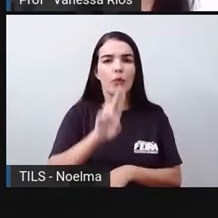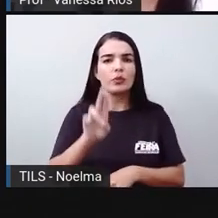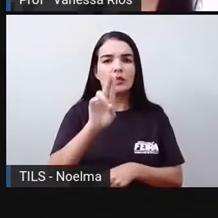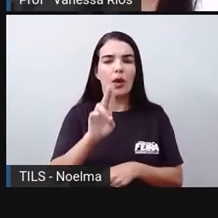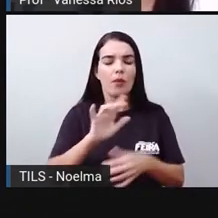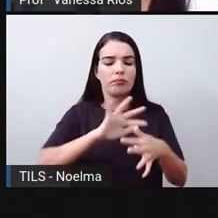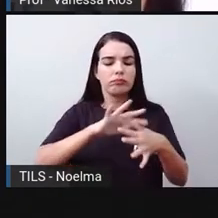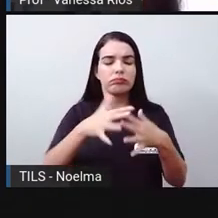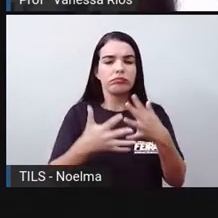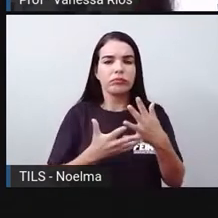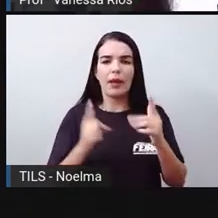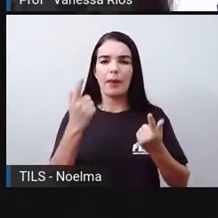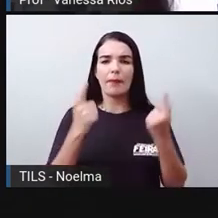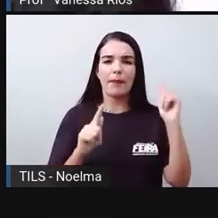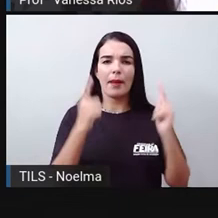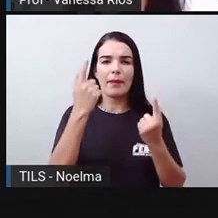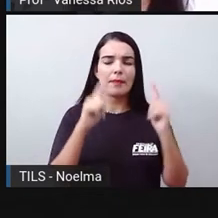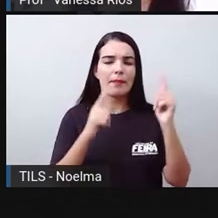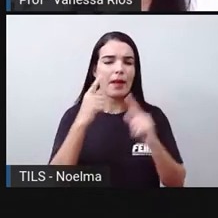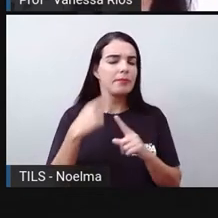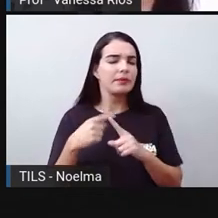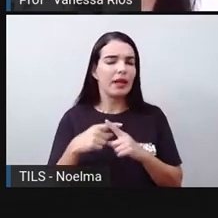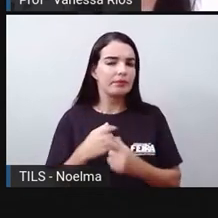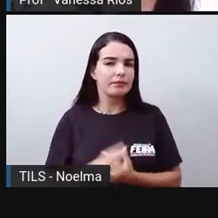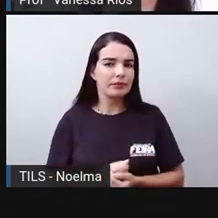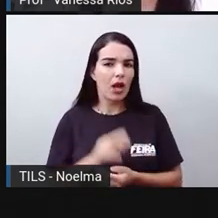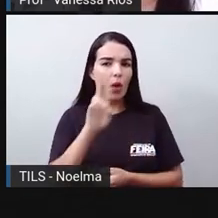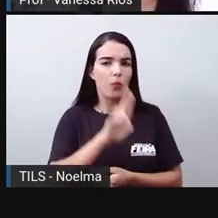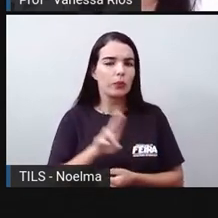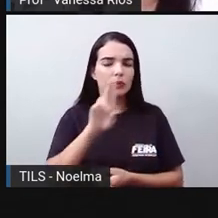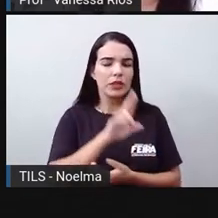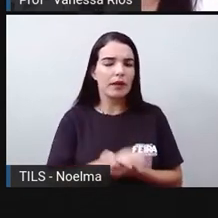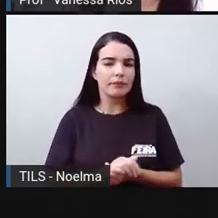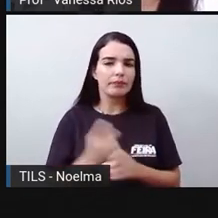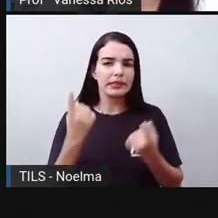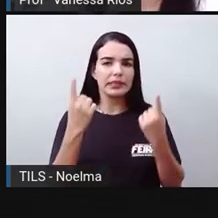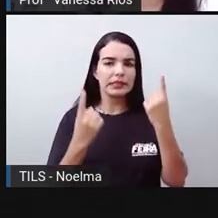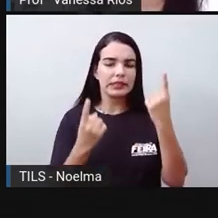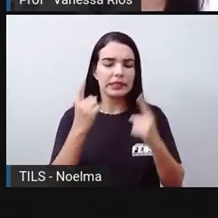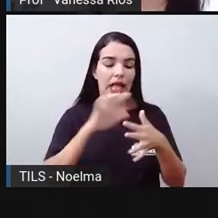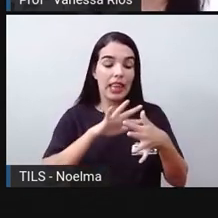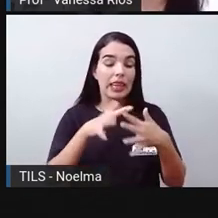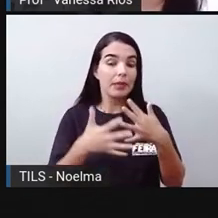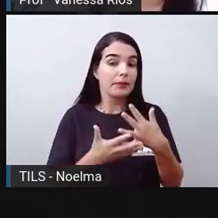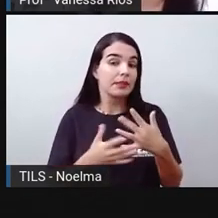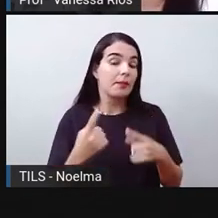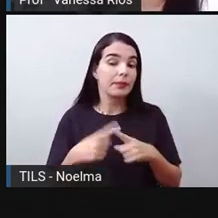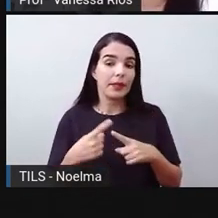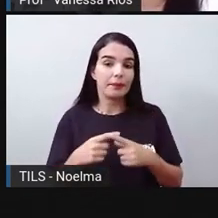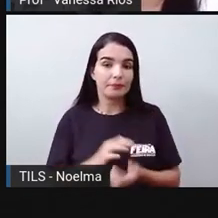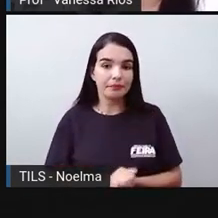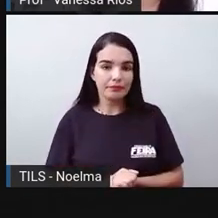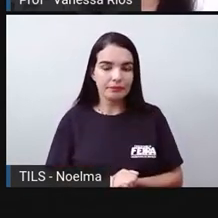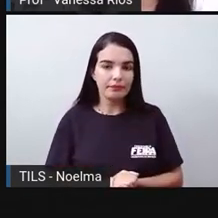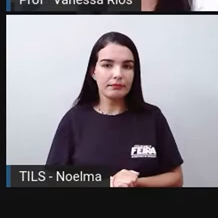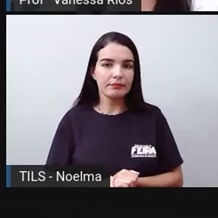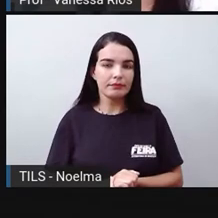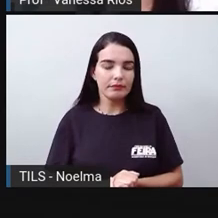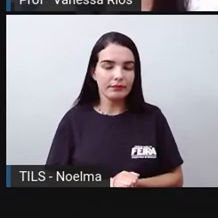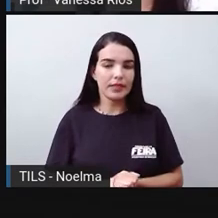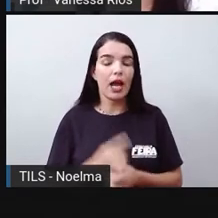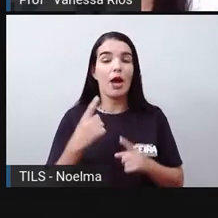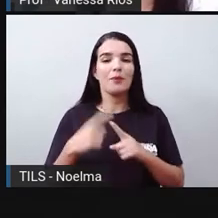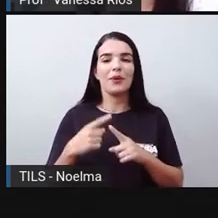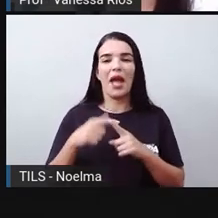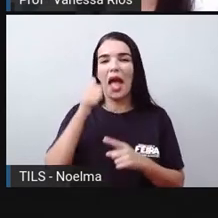aí a mãe conversa com a menina, né? Utilizando sinais, língua de sinais, porque a menina, a